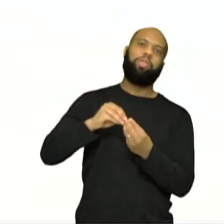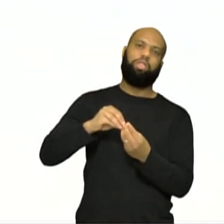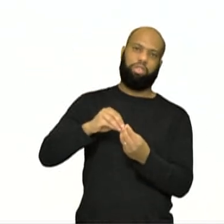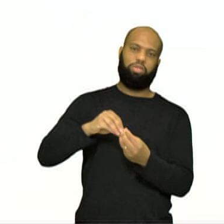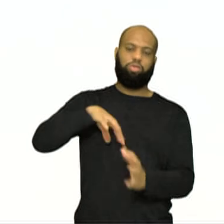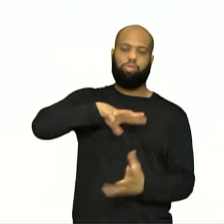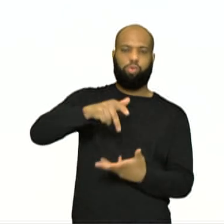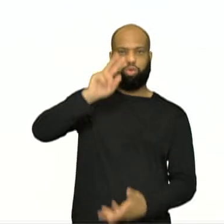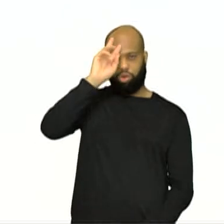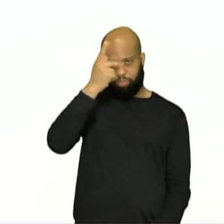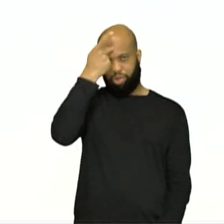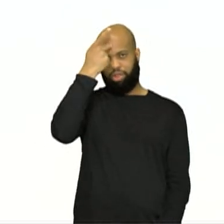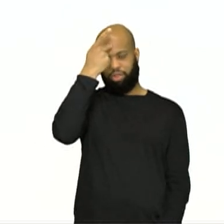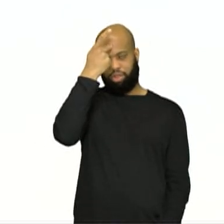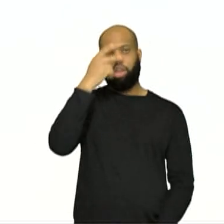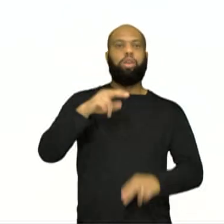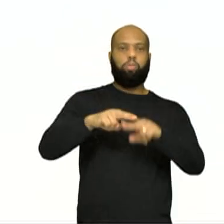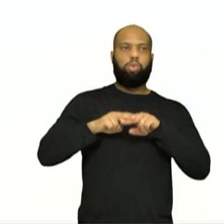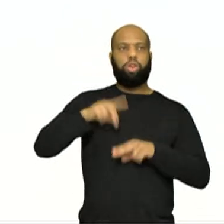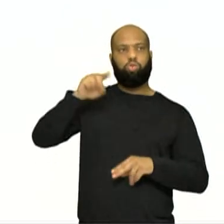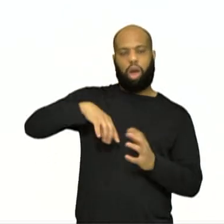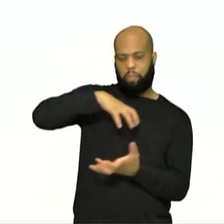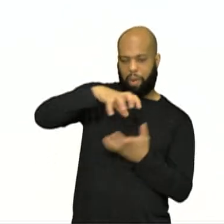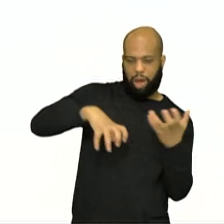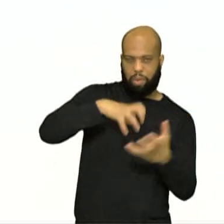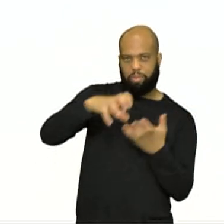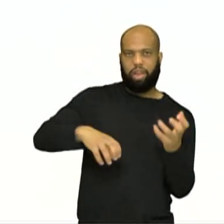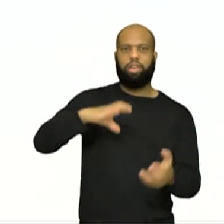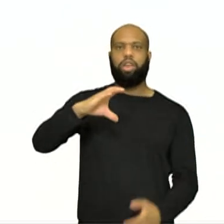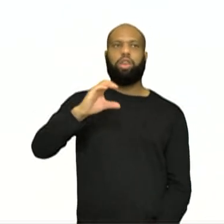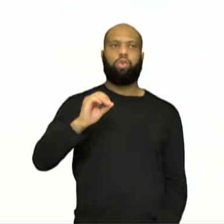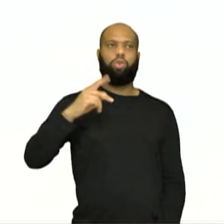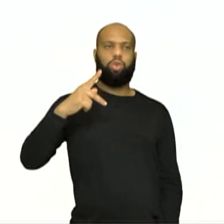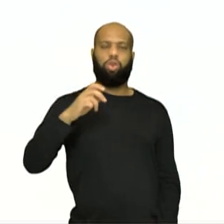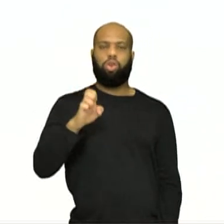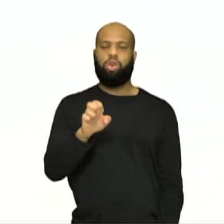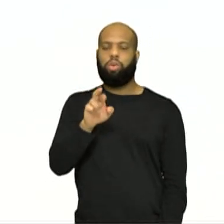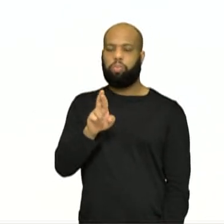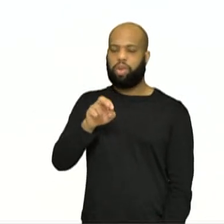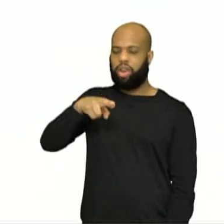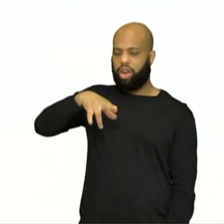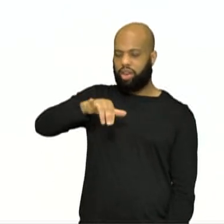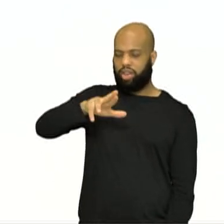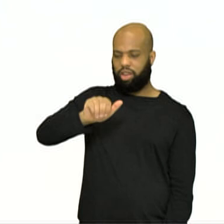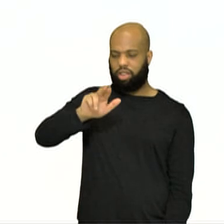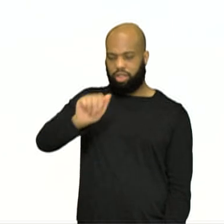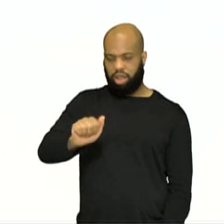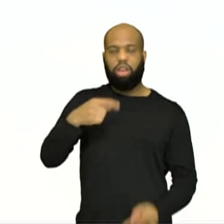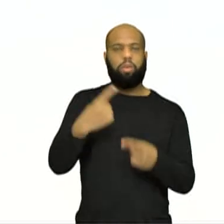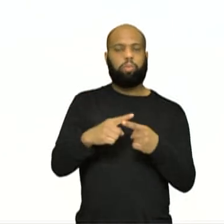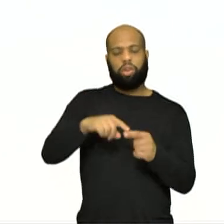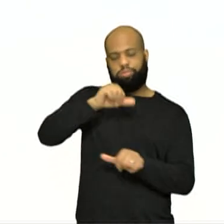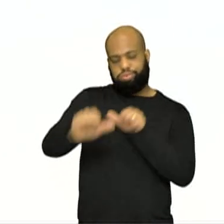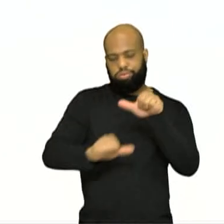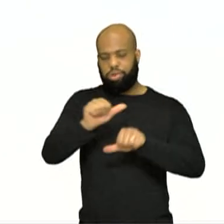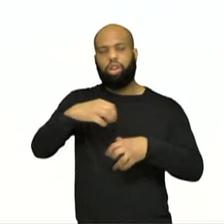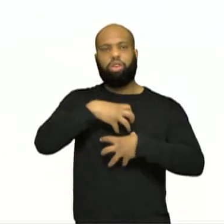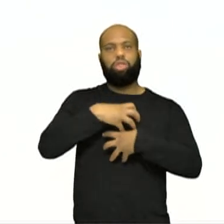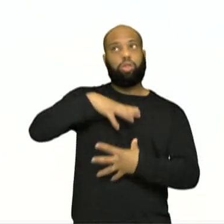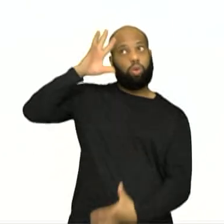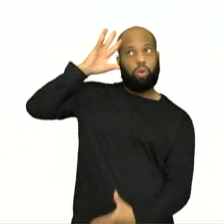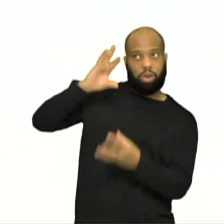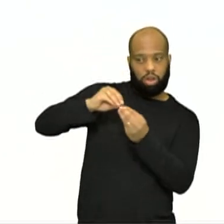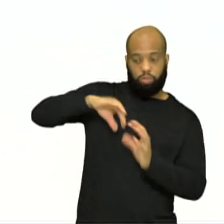de Revolução Copernicana. Então, essa mudança tão drástica no modo de entender o nosso mundo